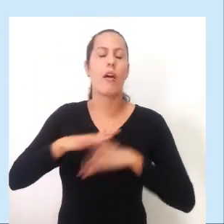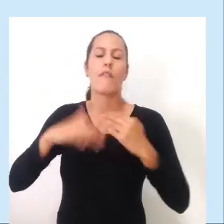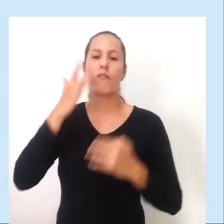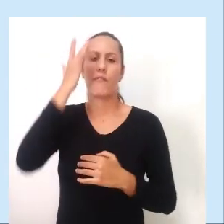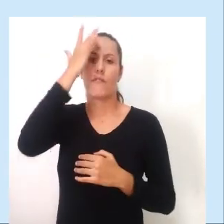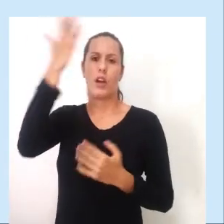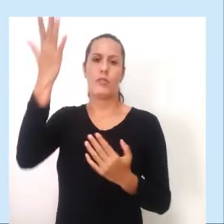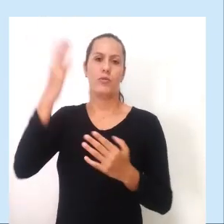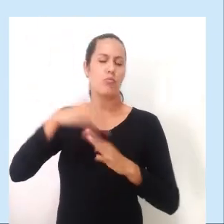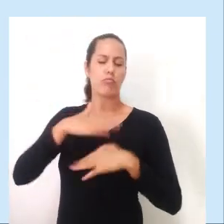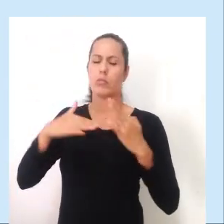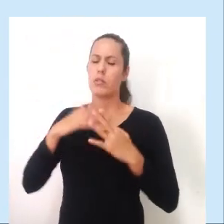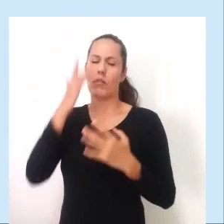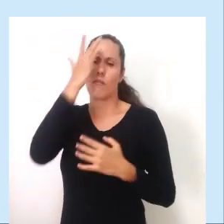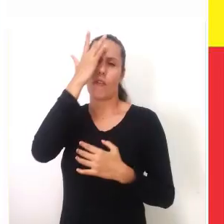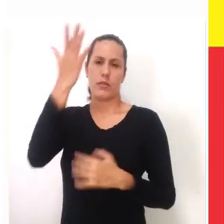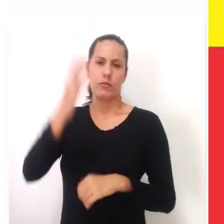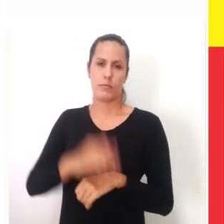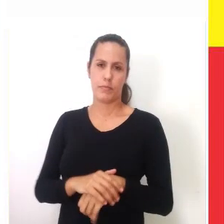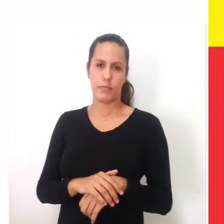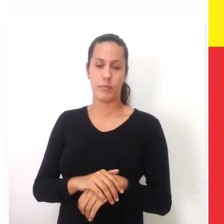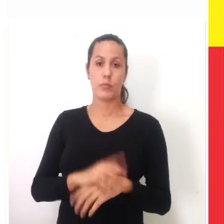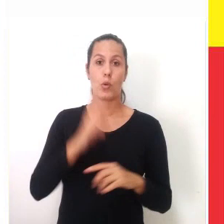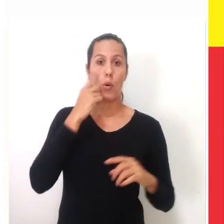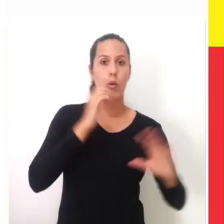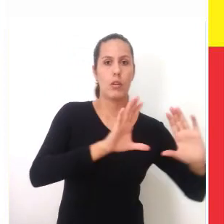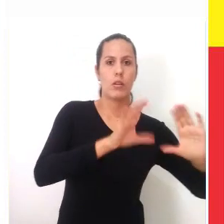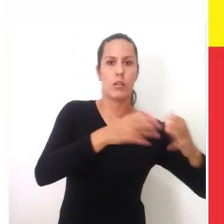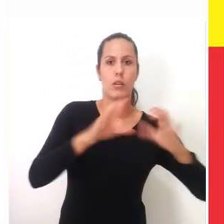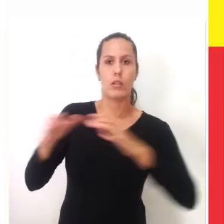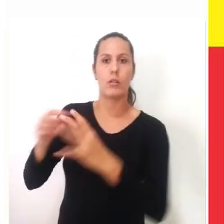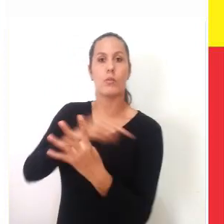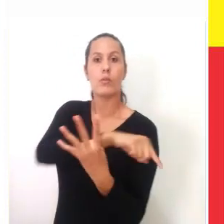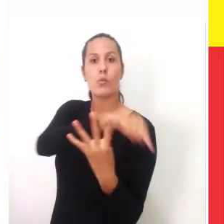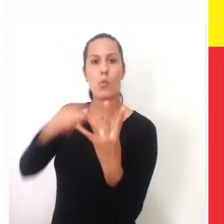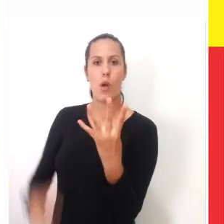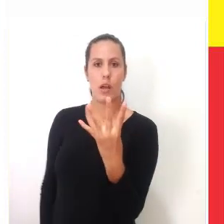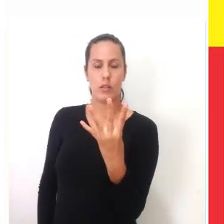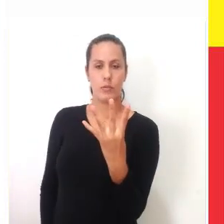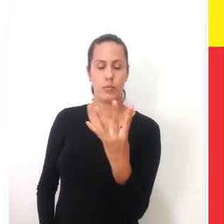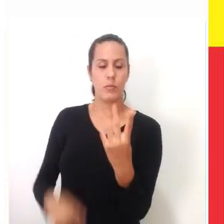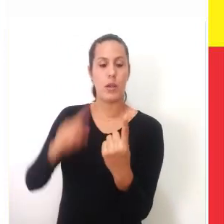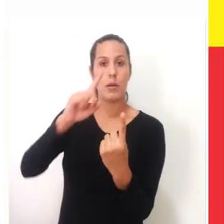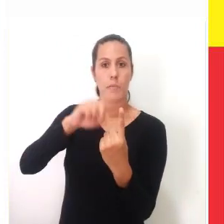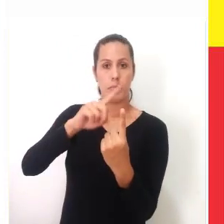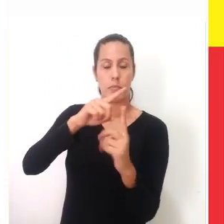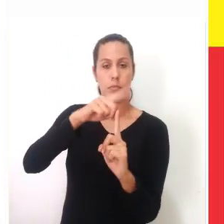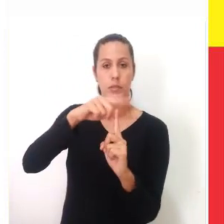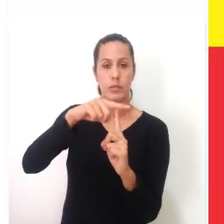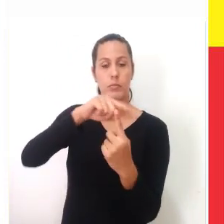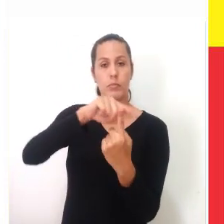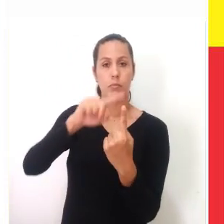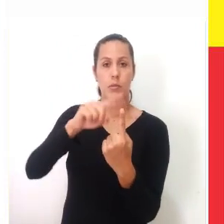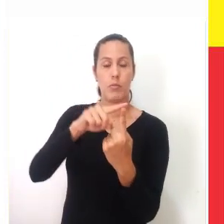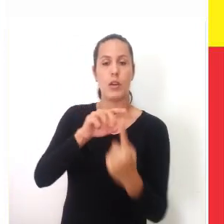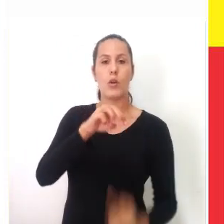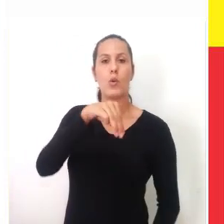ok? Vamos lá. Existem 4 tipos de fossilizações. Primeiro tipo é chamado